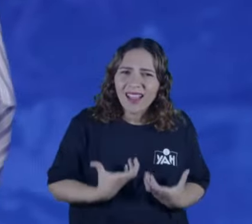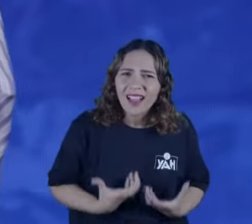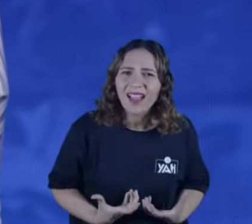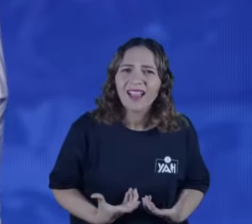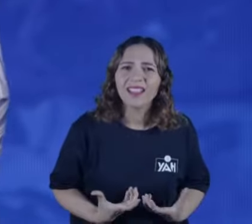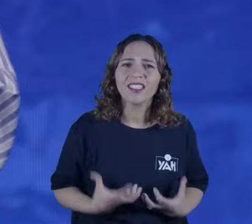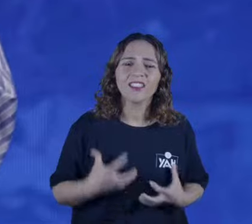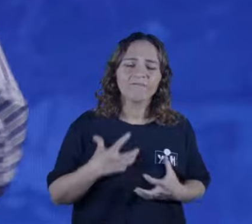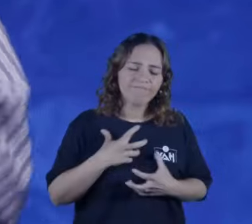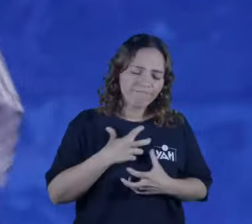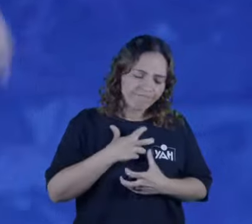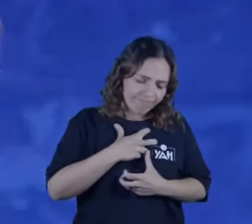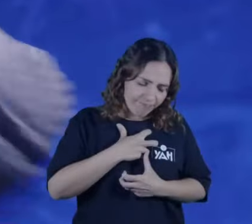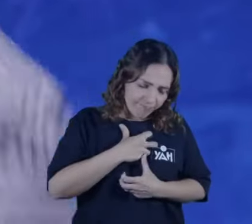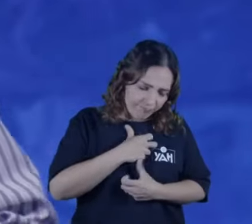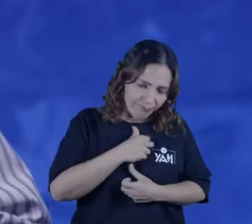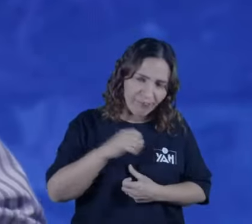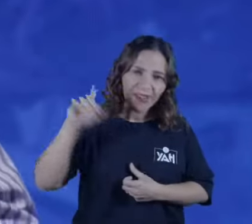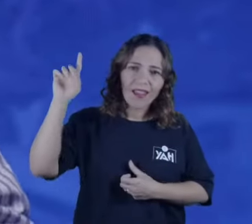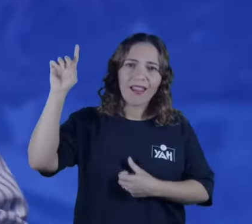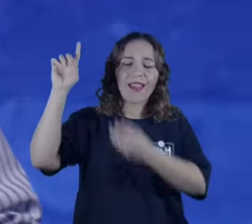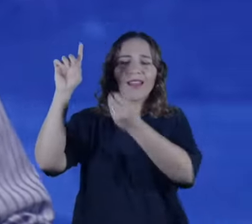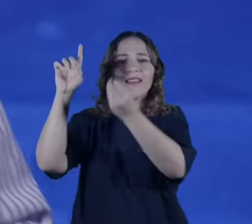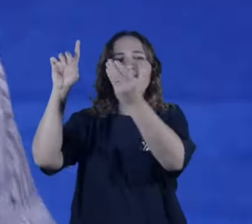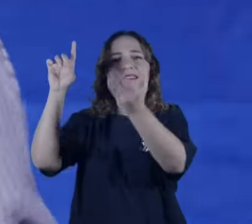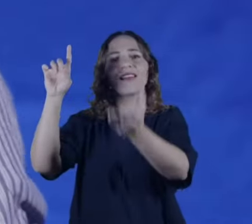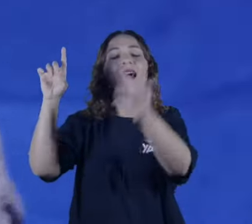e oprimidos, e eu vos aliviarei.